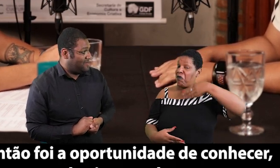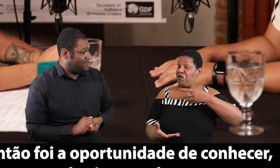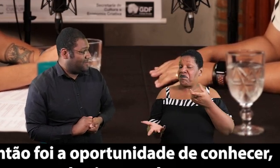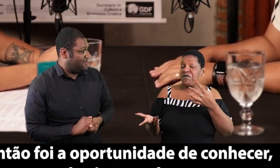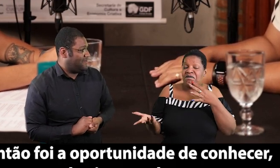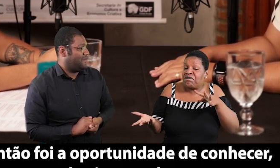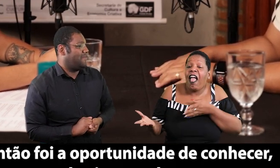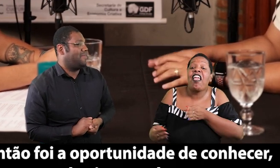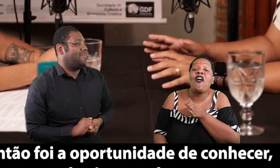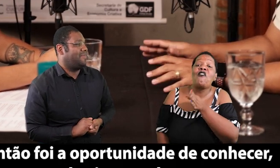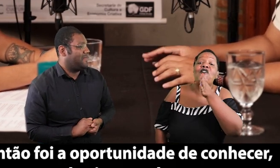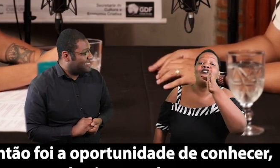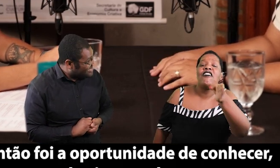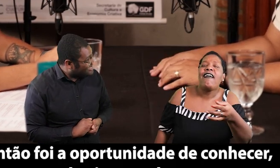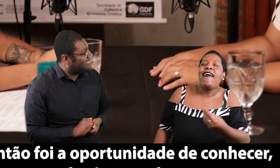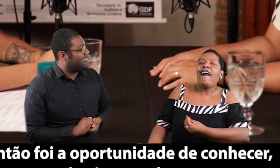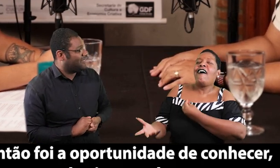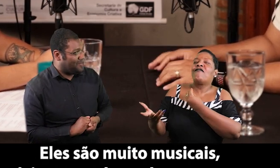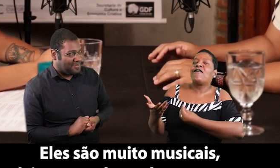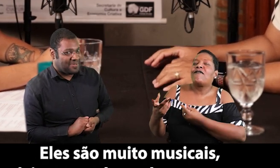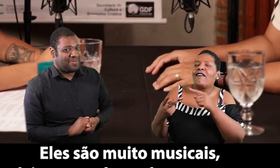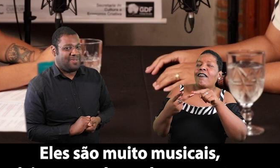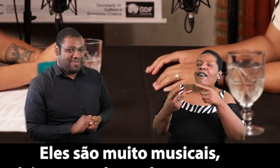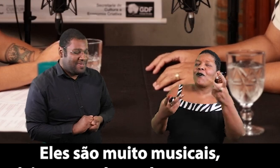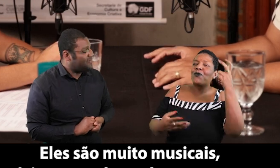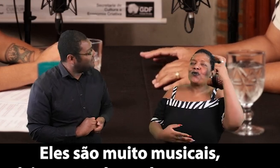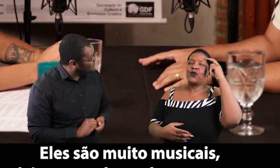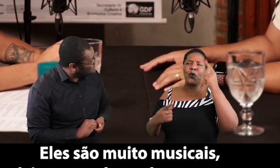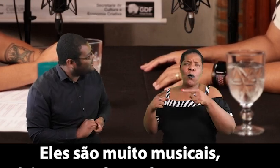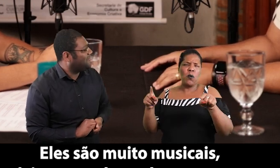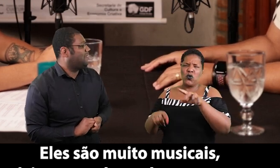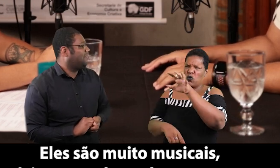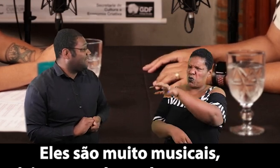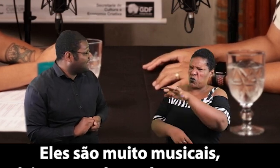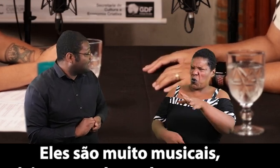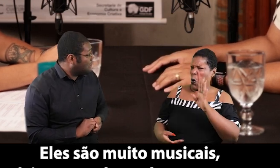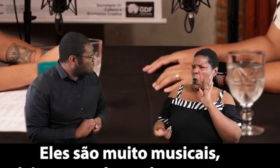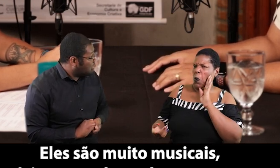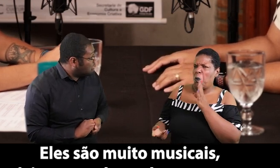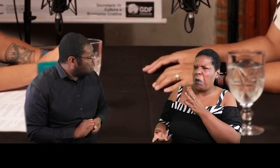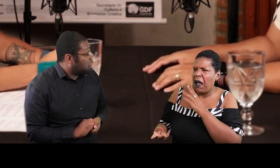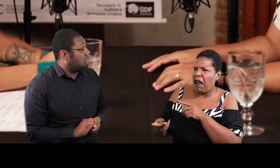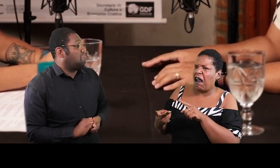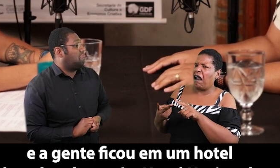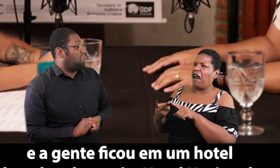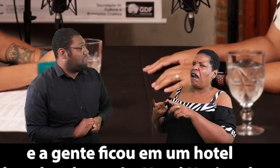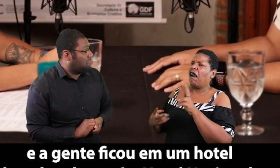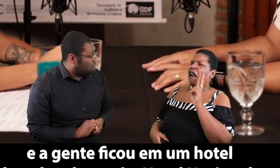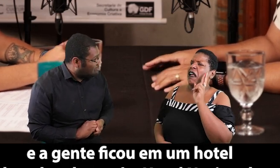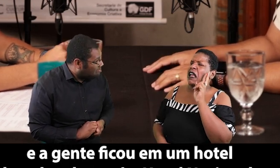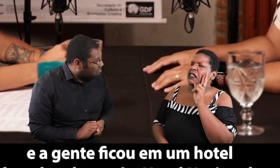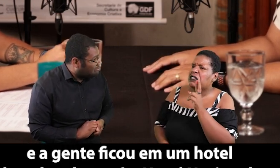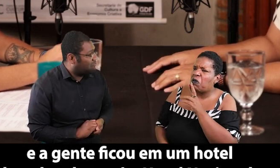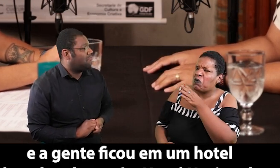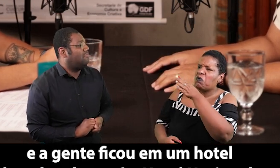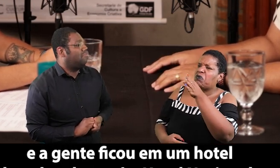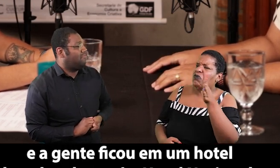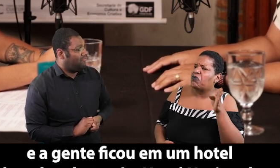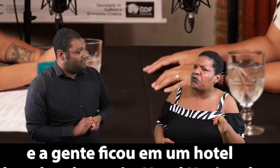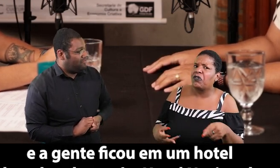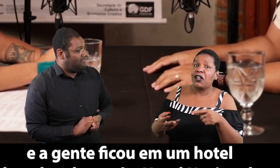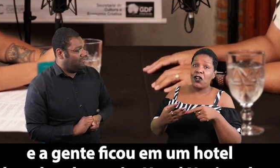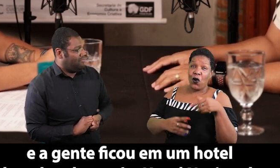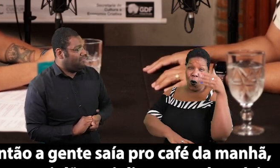oportunidade de conhecer, de viver a cultura. Eles são muito musicais, tem música em todos os bares e restaurantes, né? A gente ficou num hotel bem legal, que é o Hotel